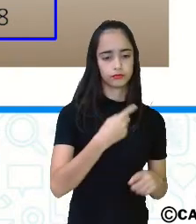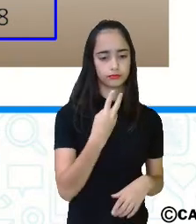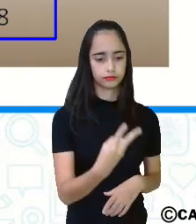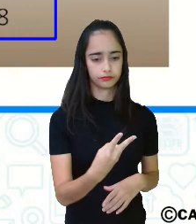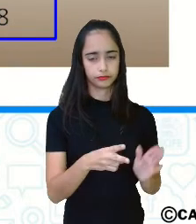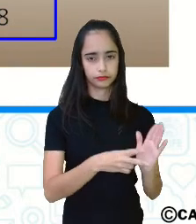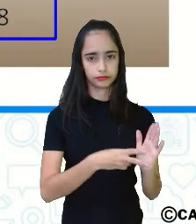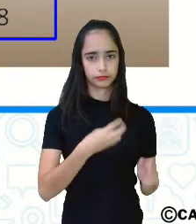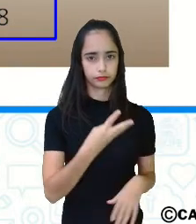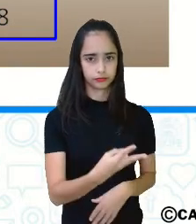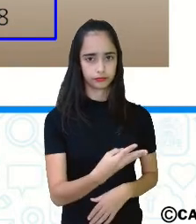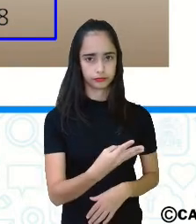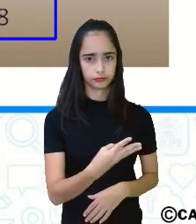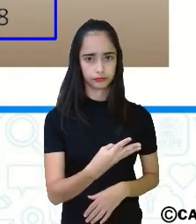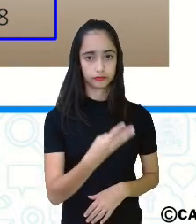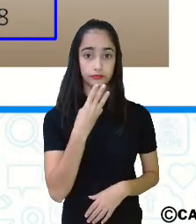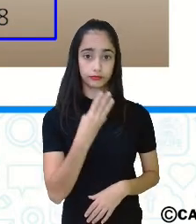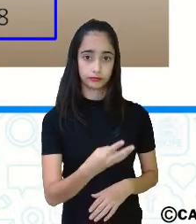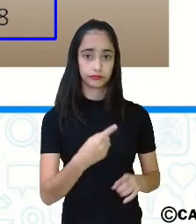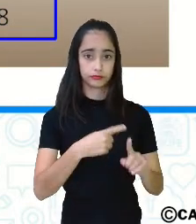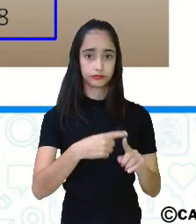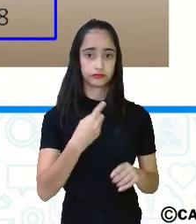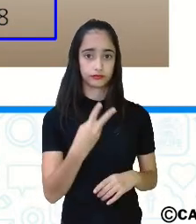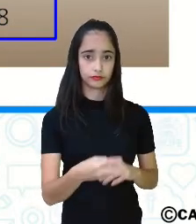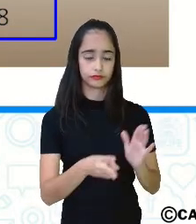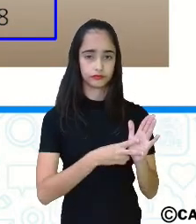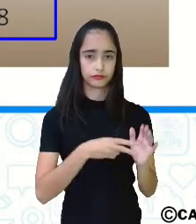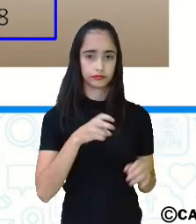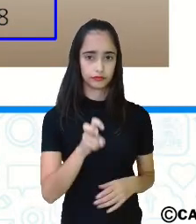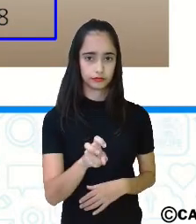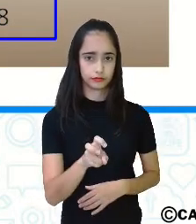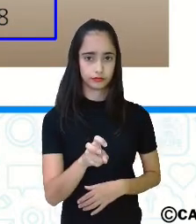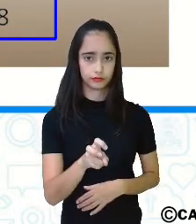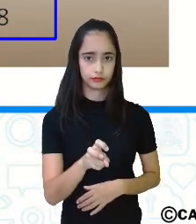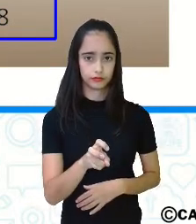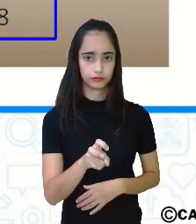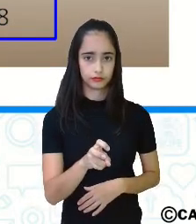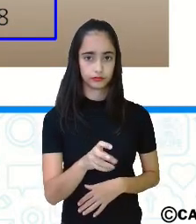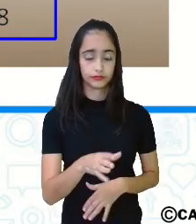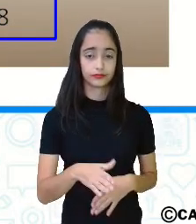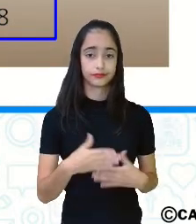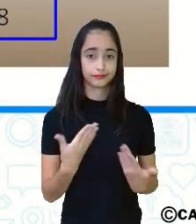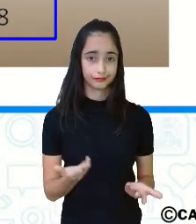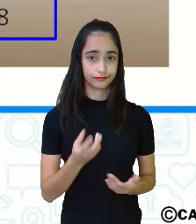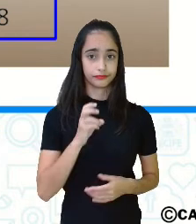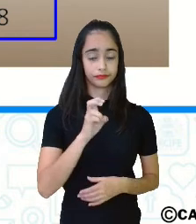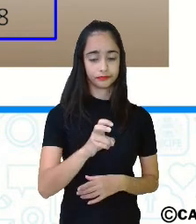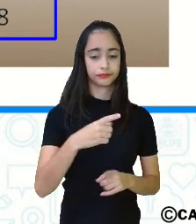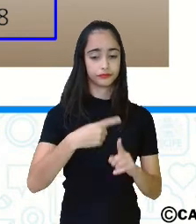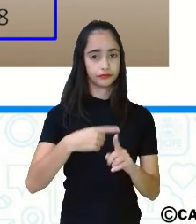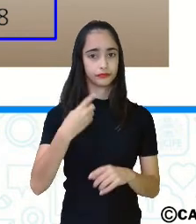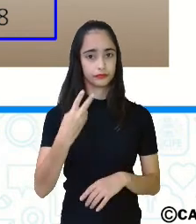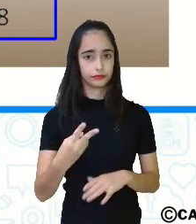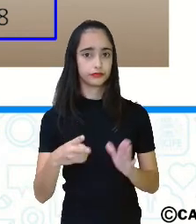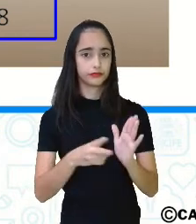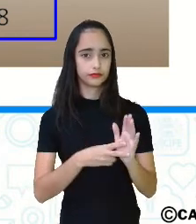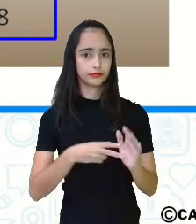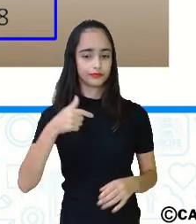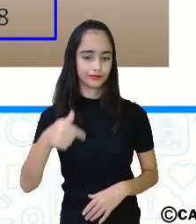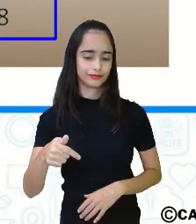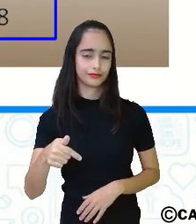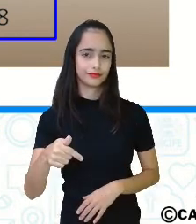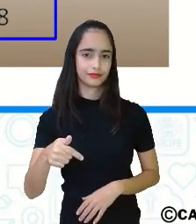quanto? 3. 3 mais 2 vai dar quanto? 5. Então, 5 mais 2 vai dar quem? O